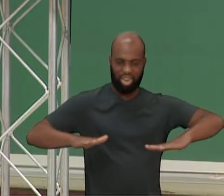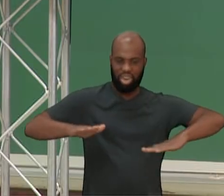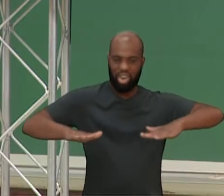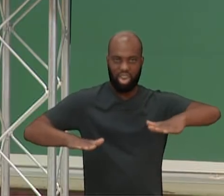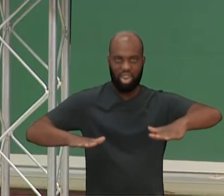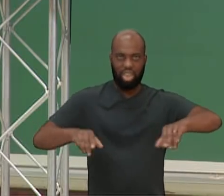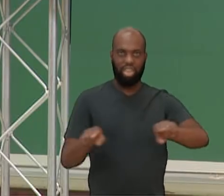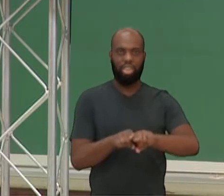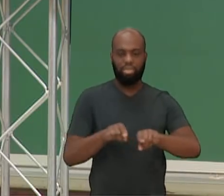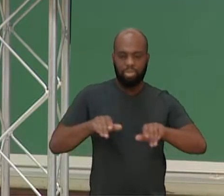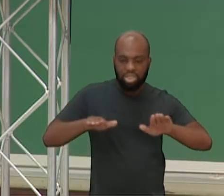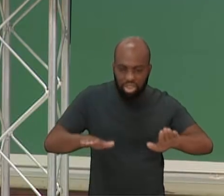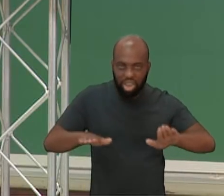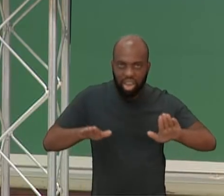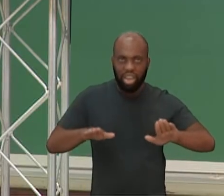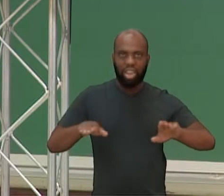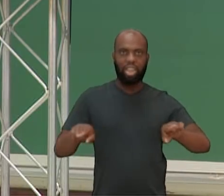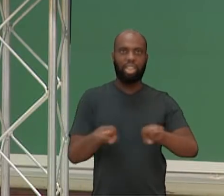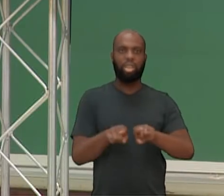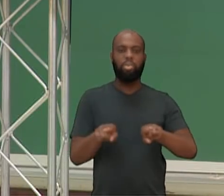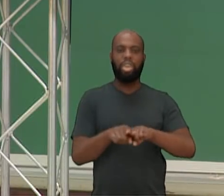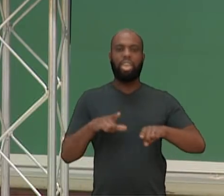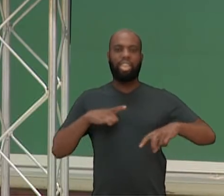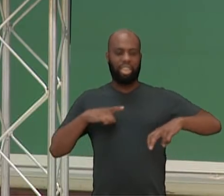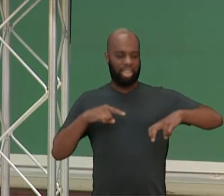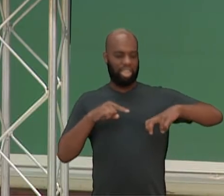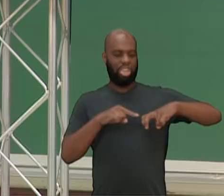legal porque o joelho valioso